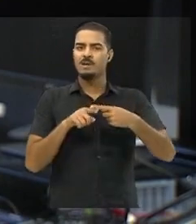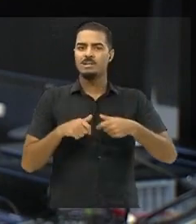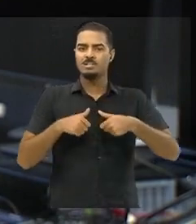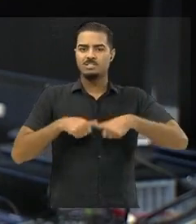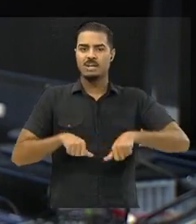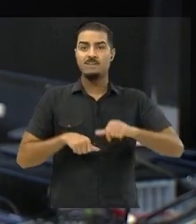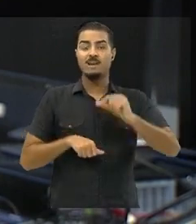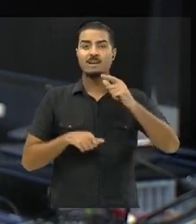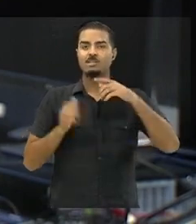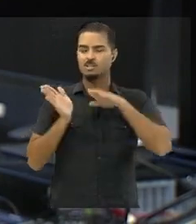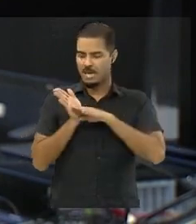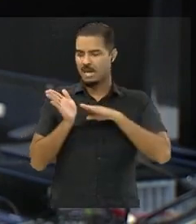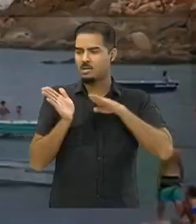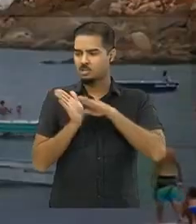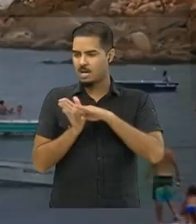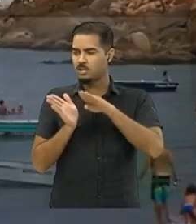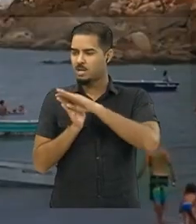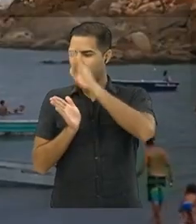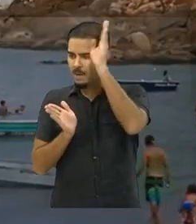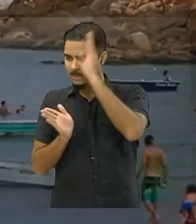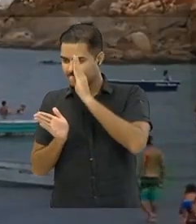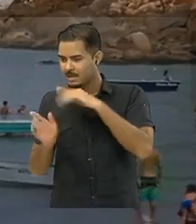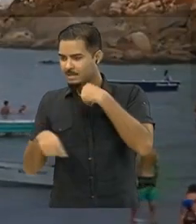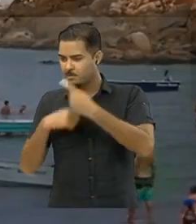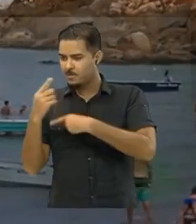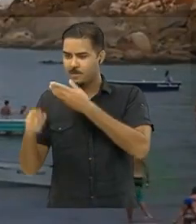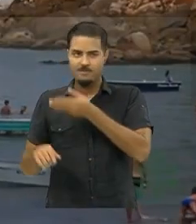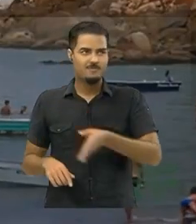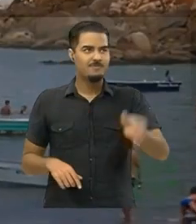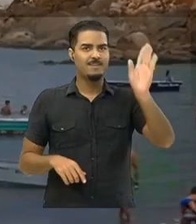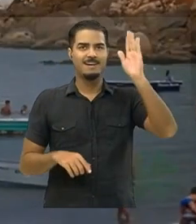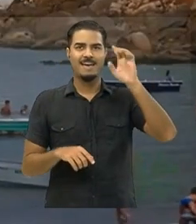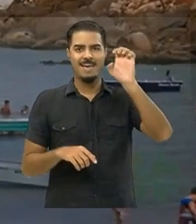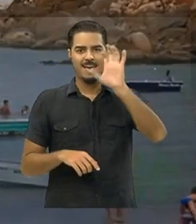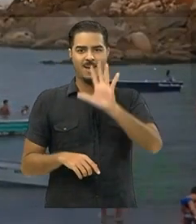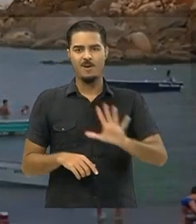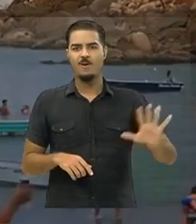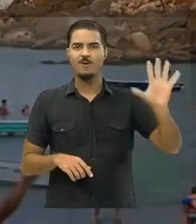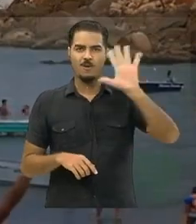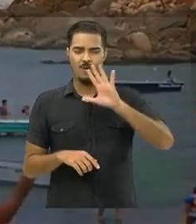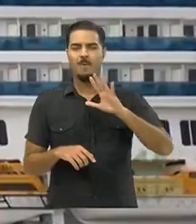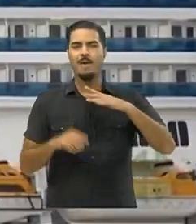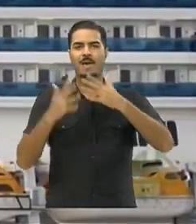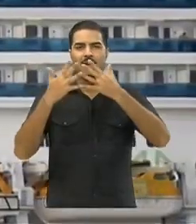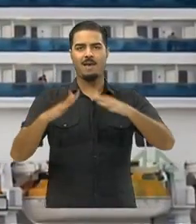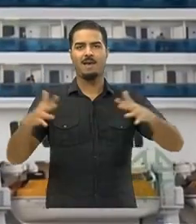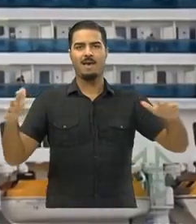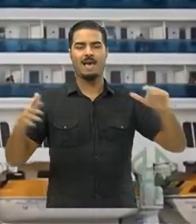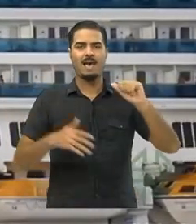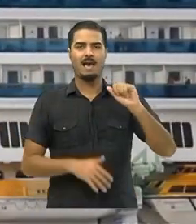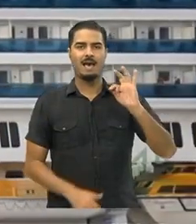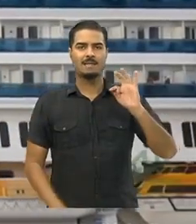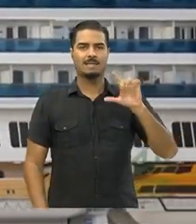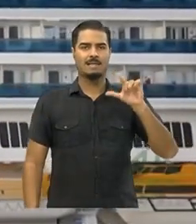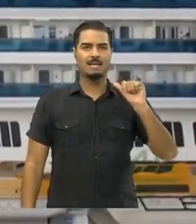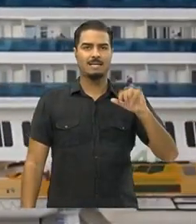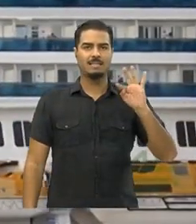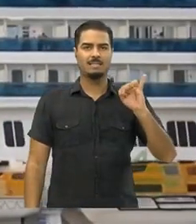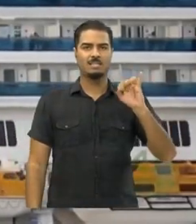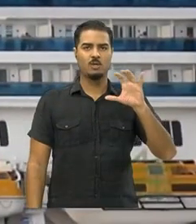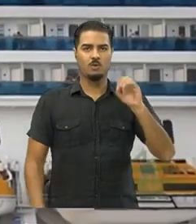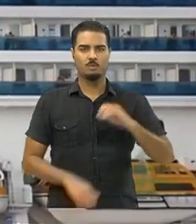brasileira de cruzeiros e logo deve começar então a viagem de travessia do oceano atlântico a cocaína foi